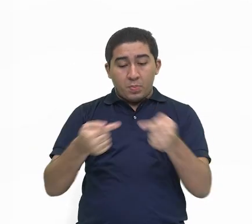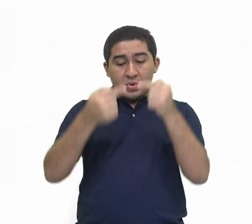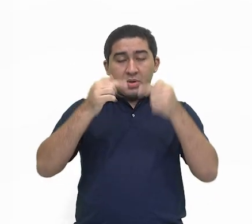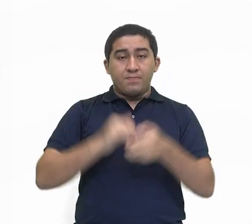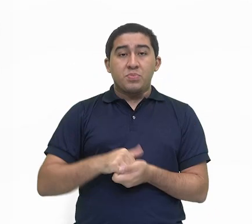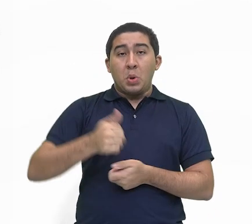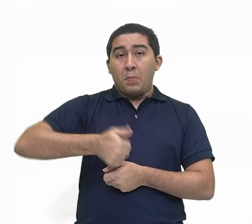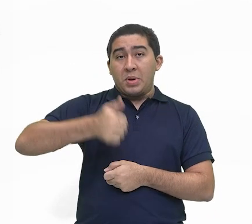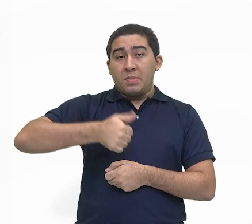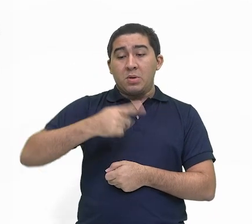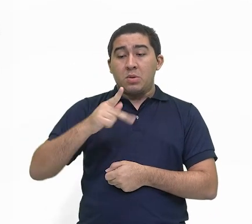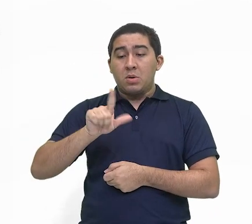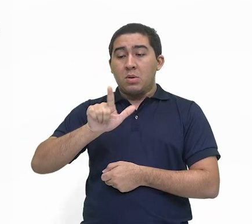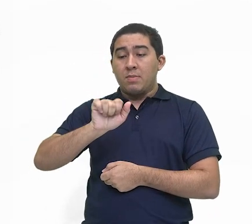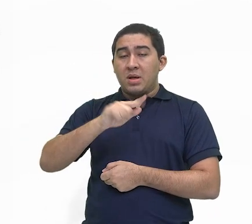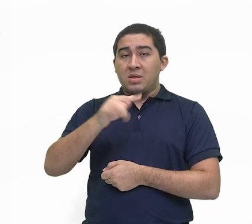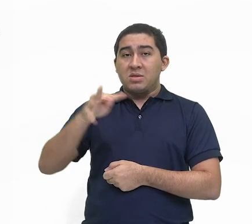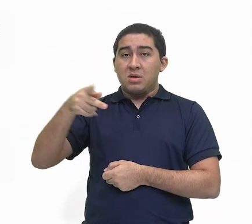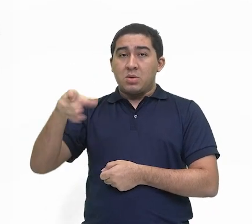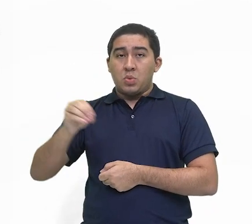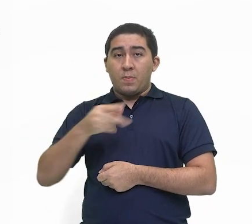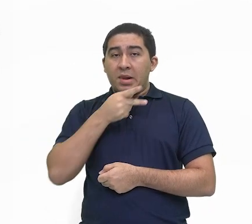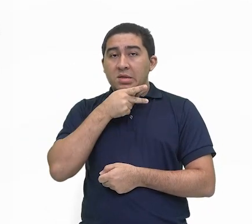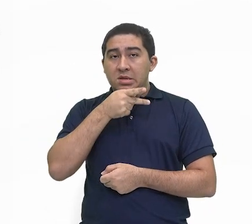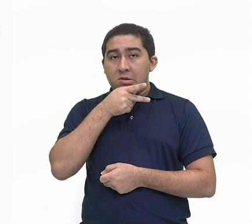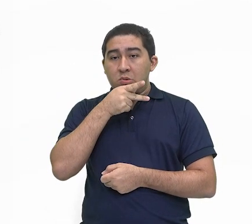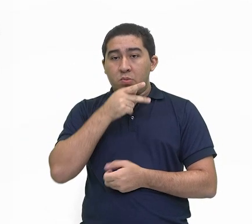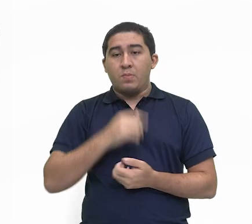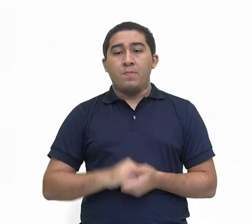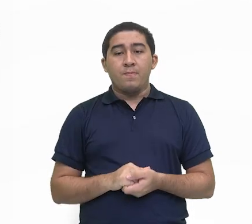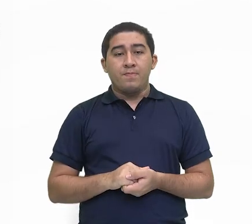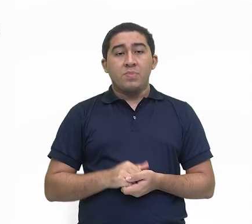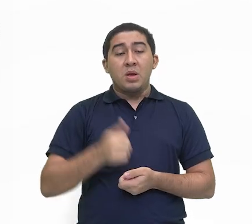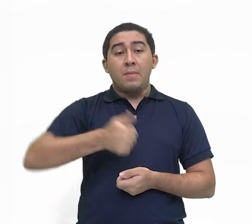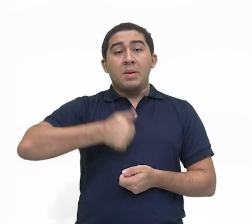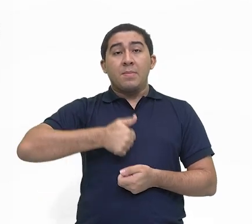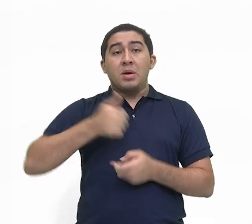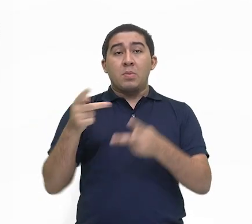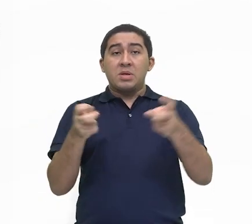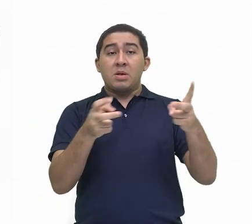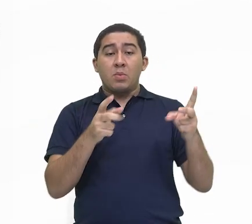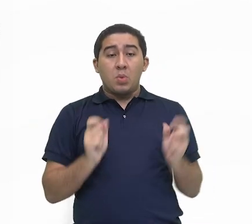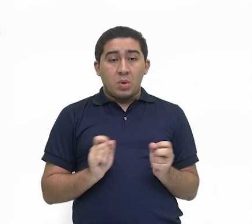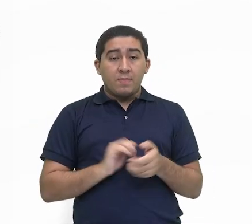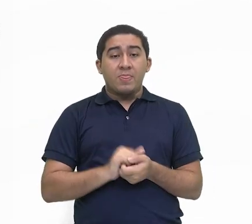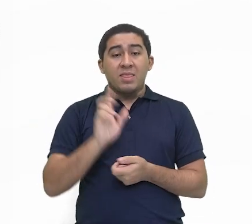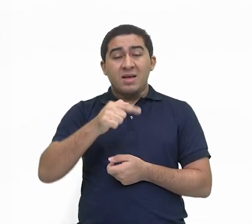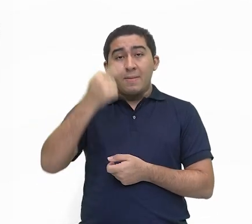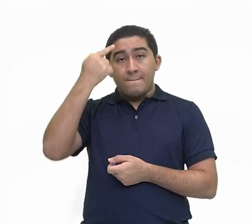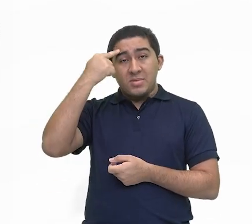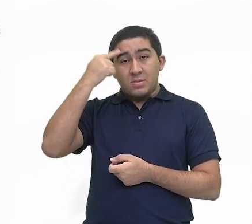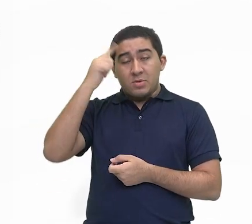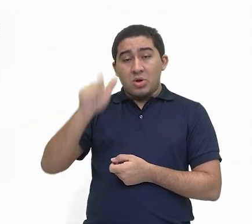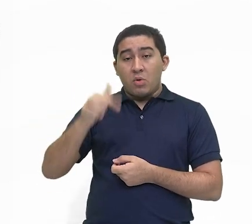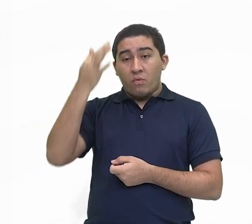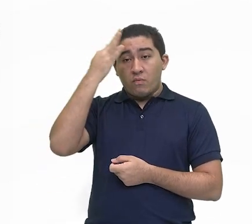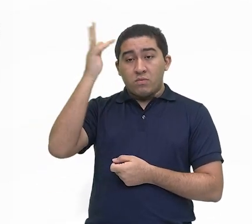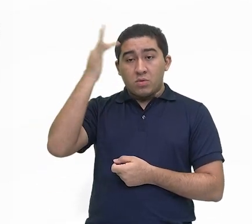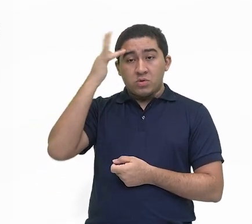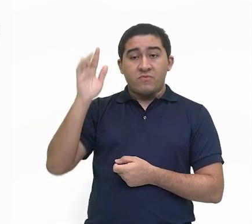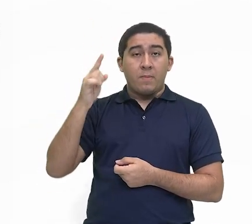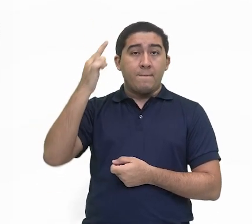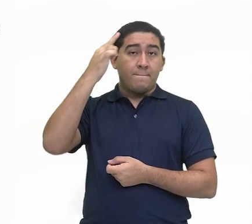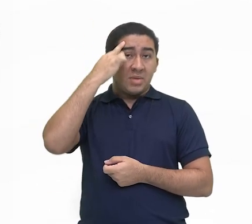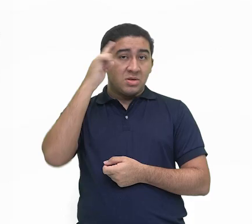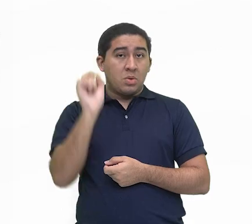é o Platão. O Platão, ele via, né, o bem comum, né? O Platão é aquele filósofo que pensa o